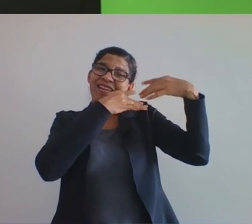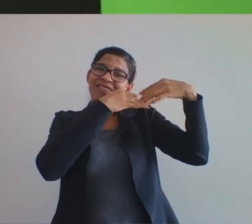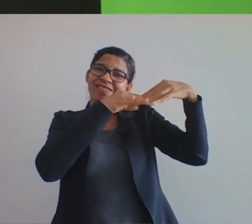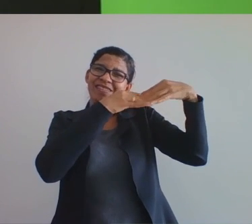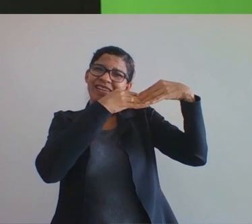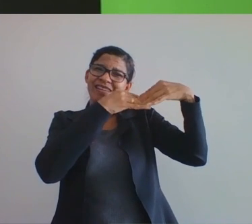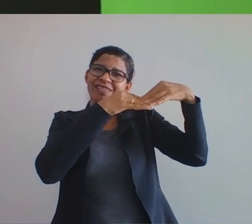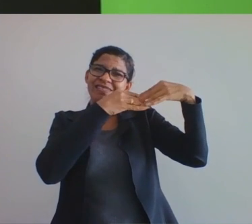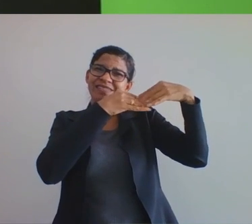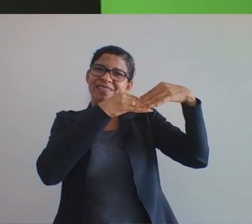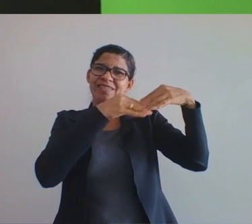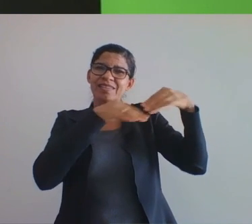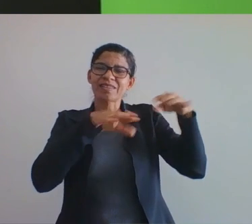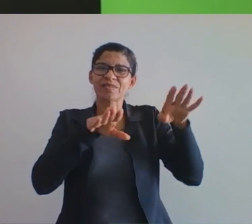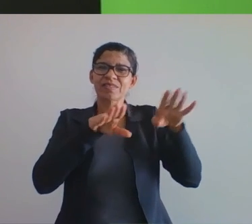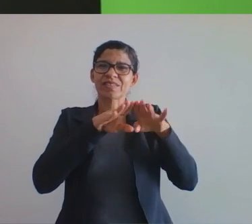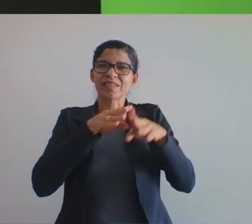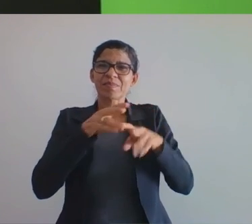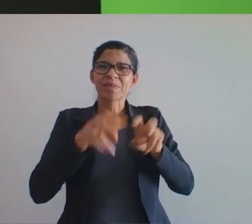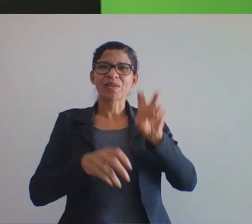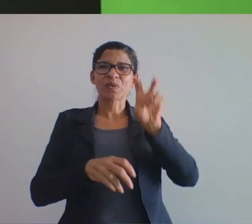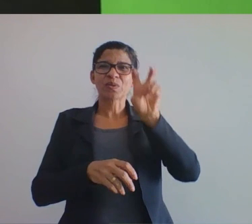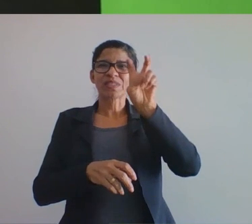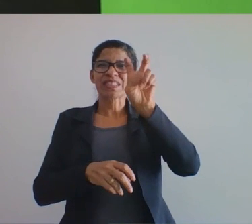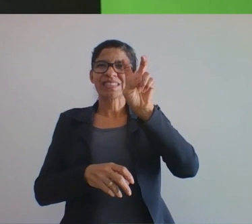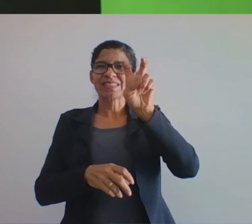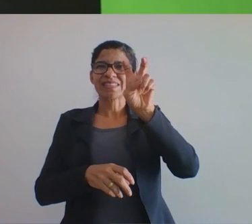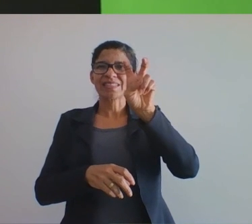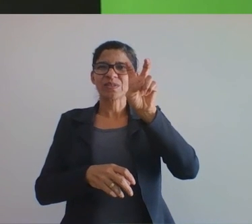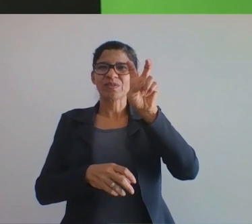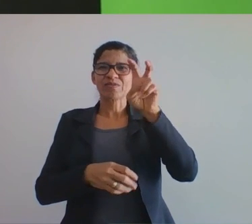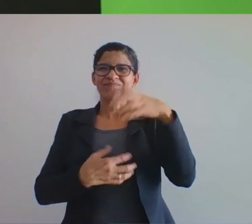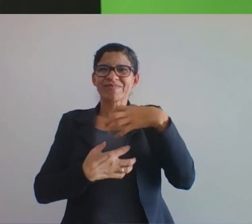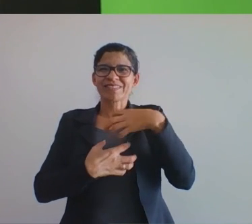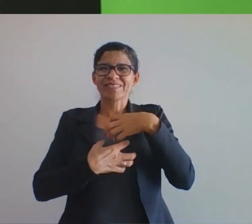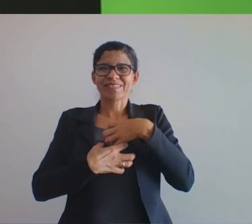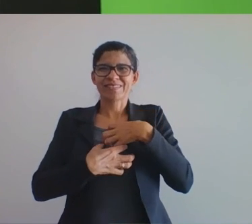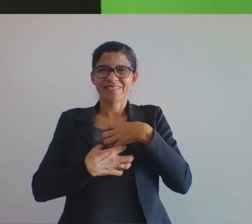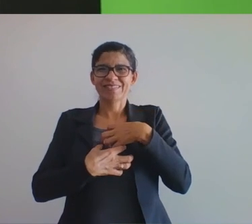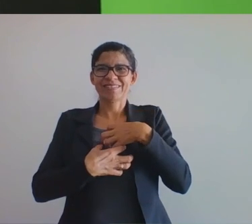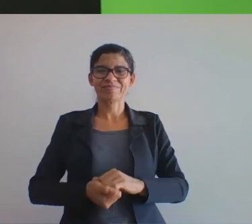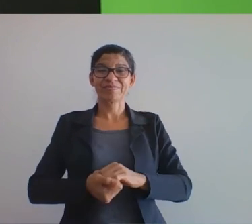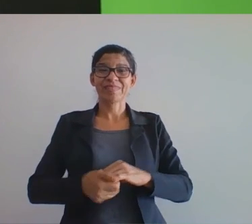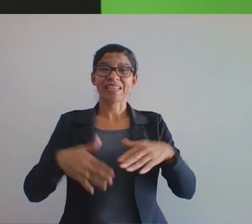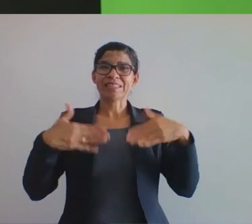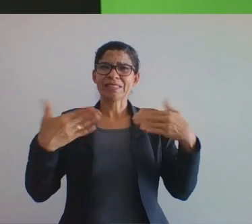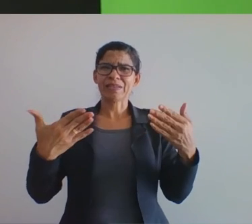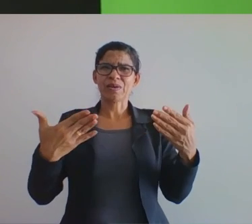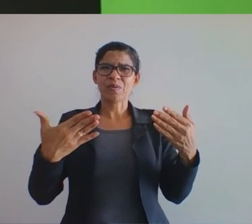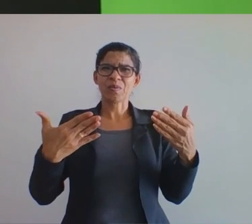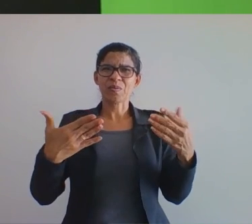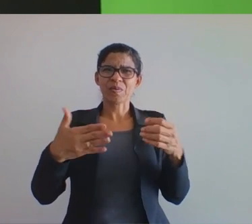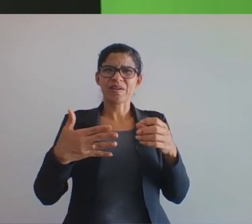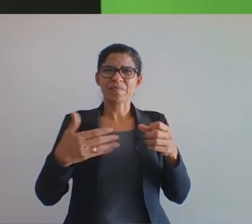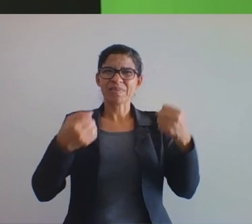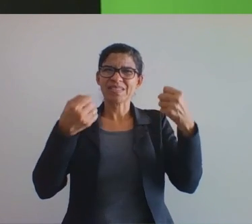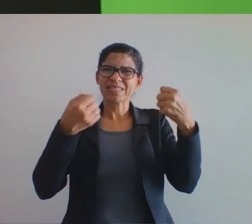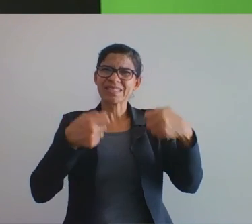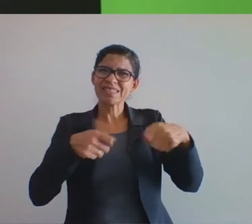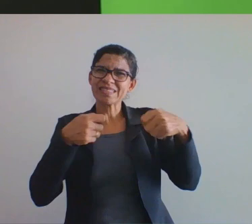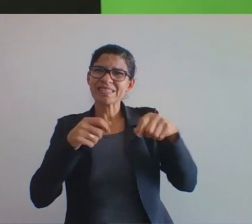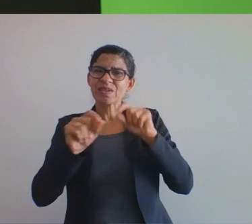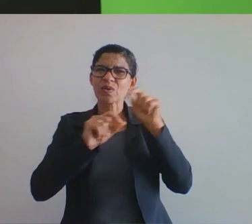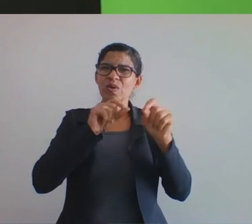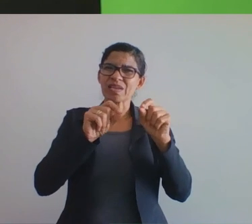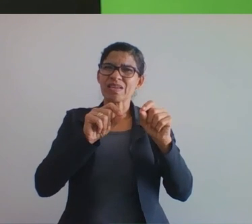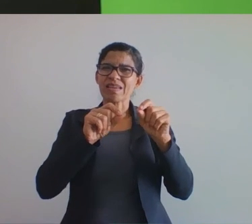5 sentidos. Puxando o gancho para a educação, fica aqui a dica ao ensinar. Utilize